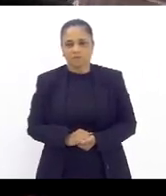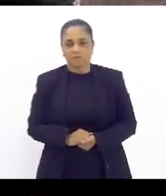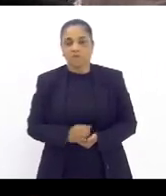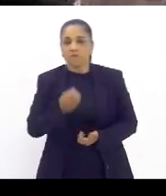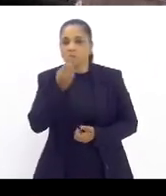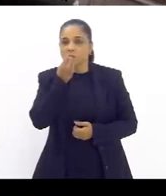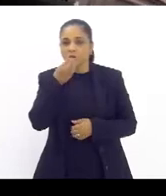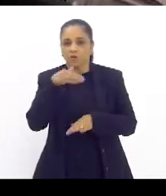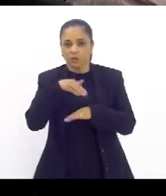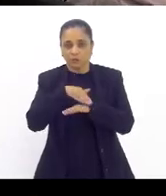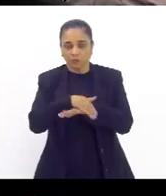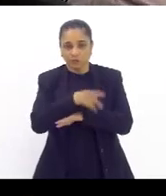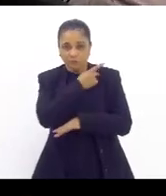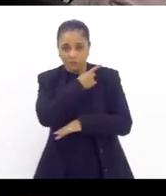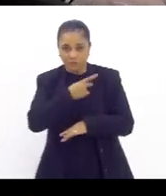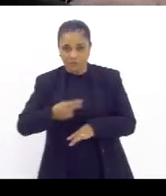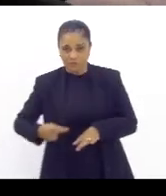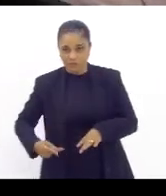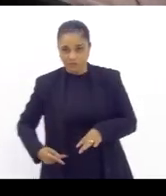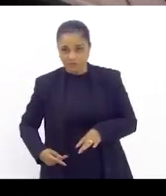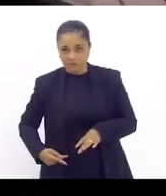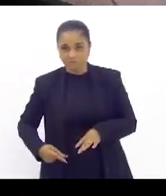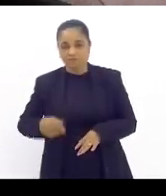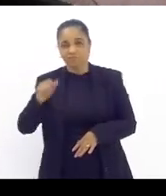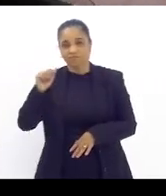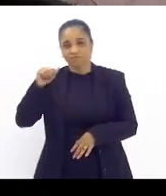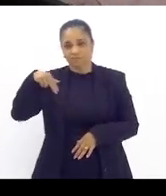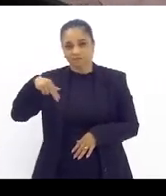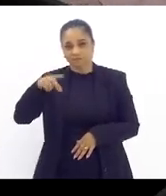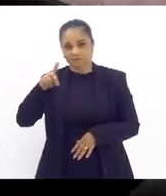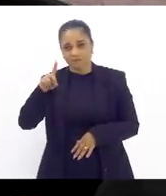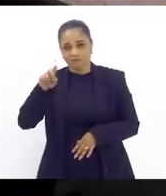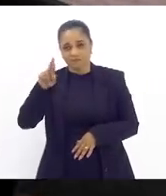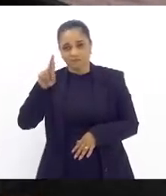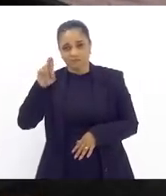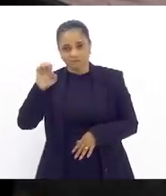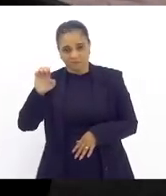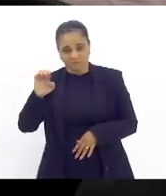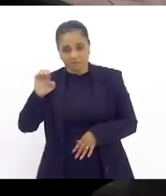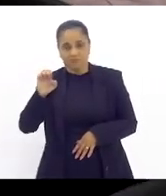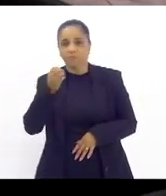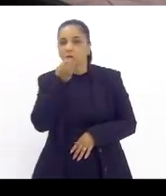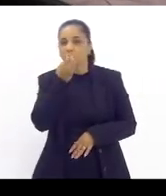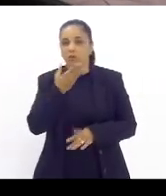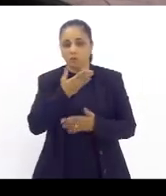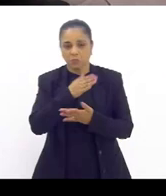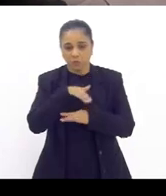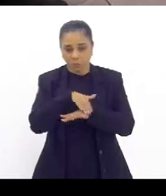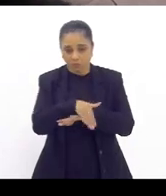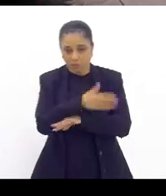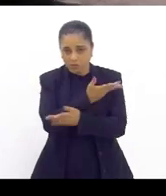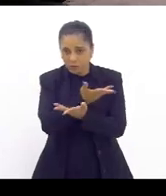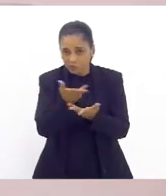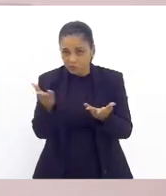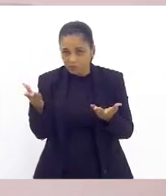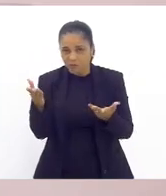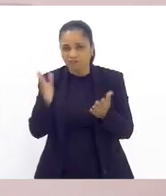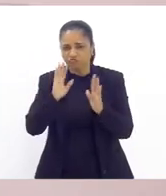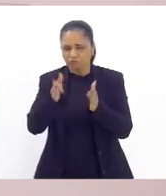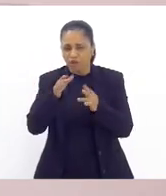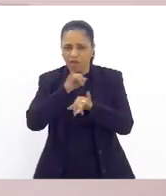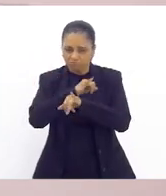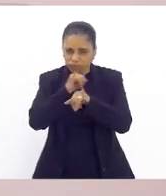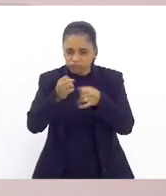Boa noite Presidente interino André Boa noite a todos é como já foram foi dito já